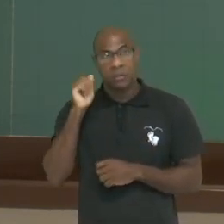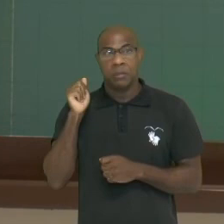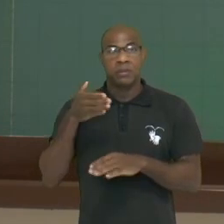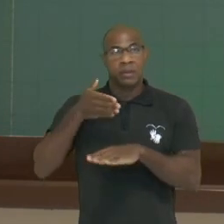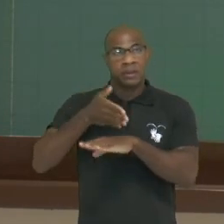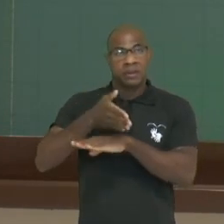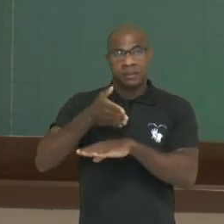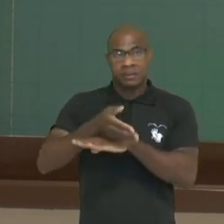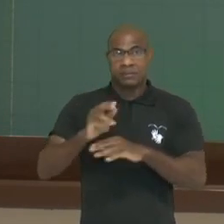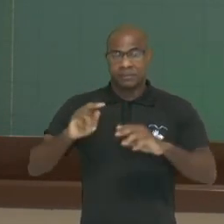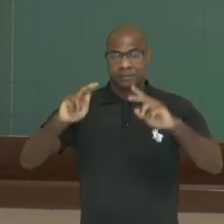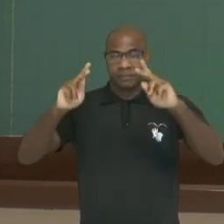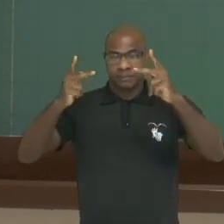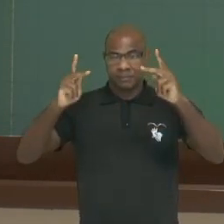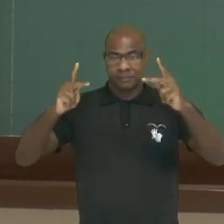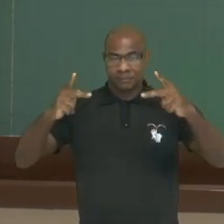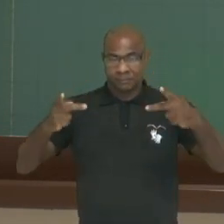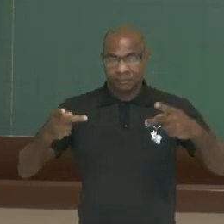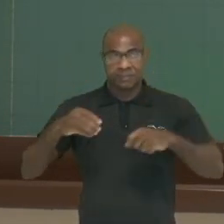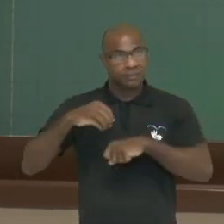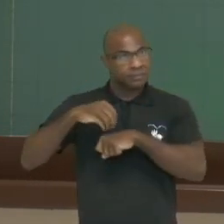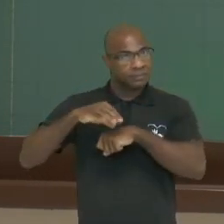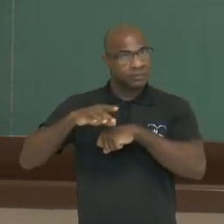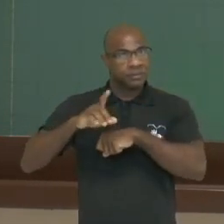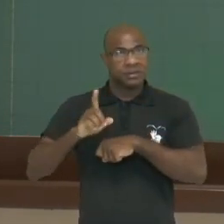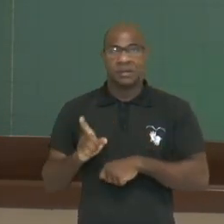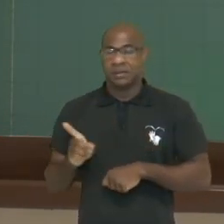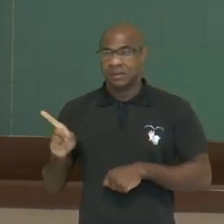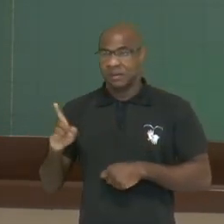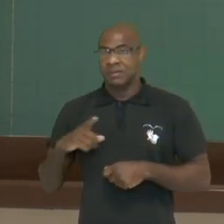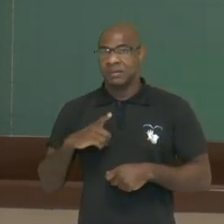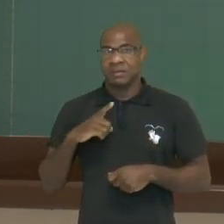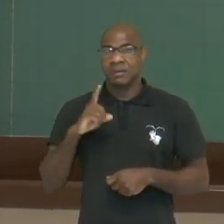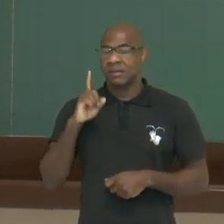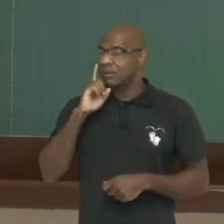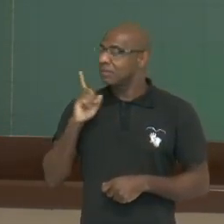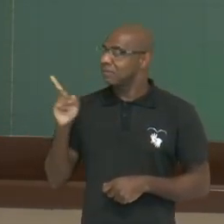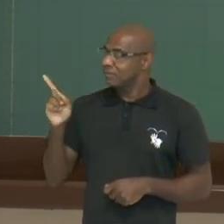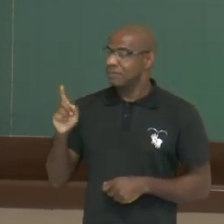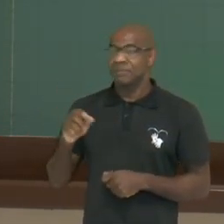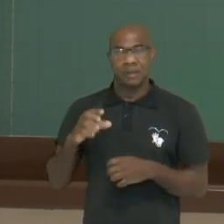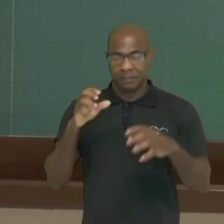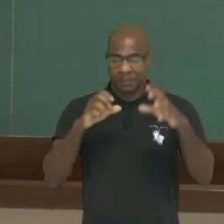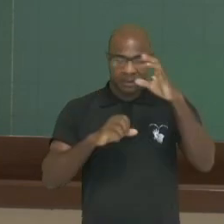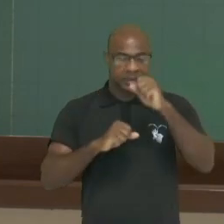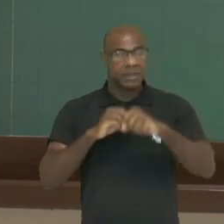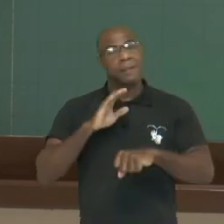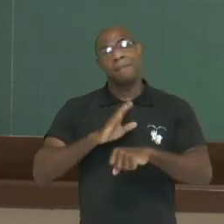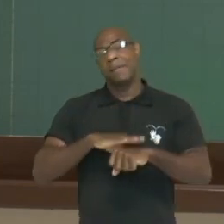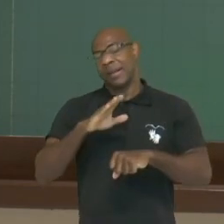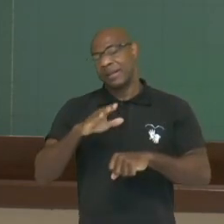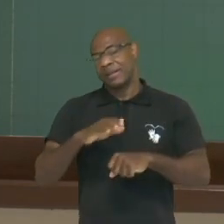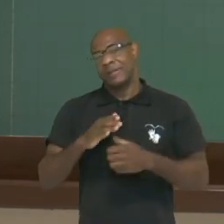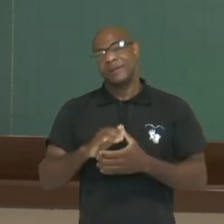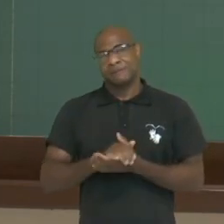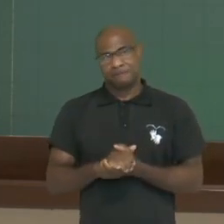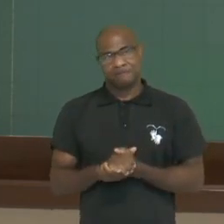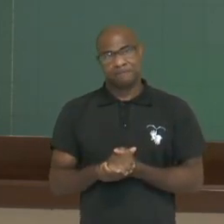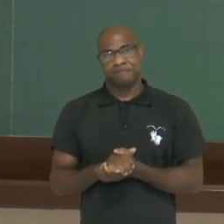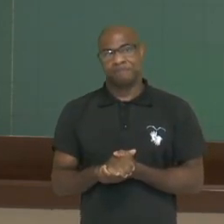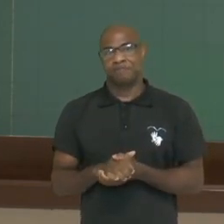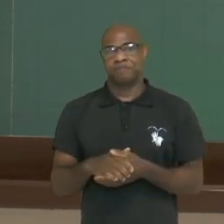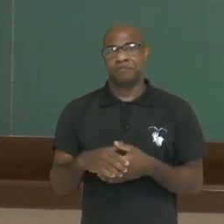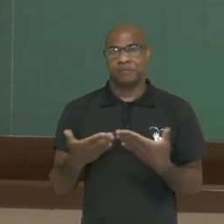para essas dicas, de vídeos do YouTube para aprender mais sobre esta modalidade de